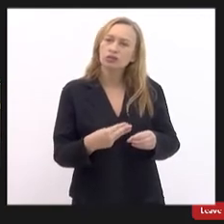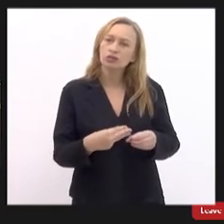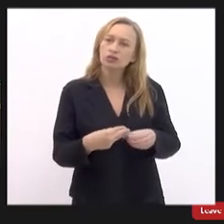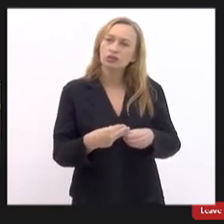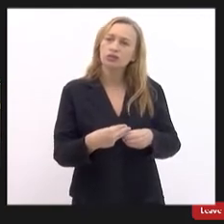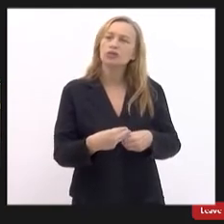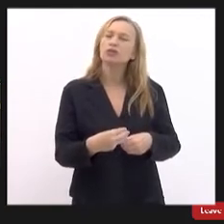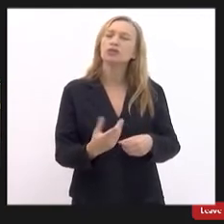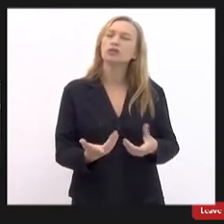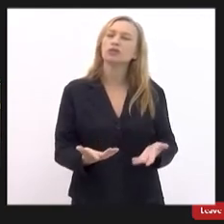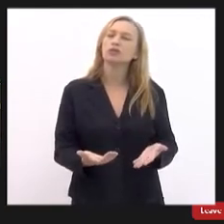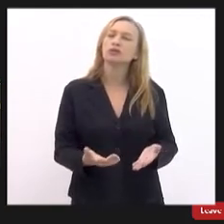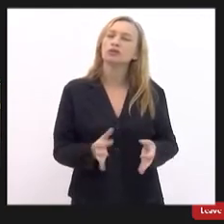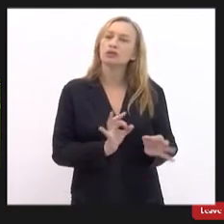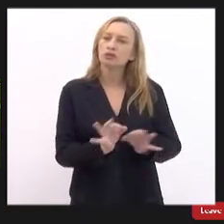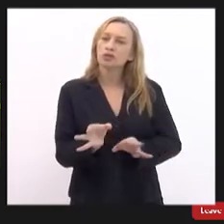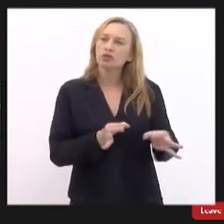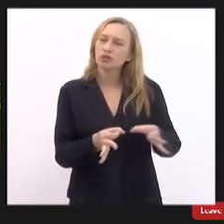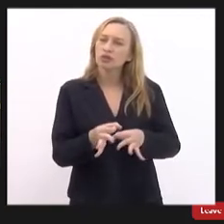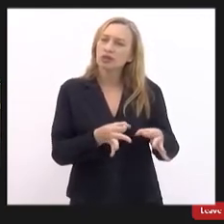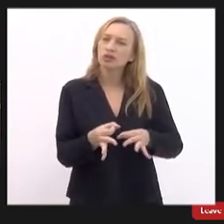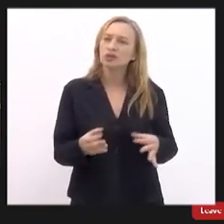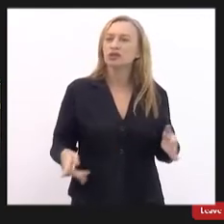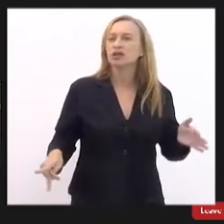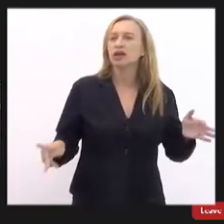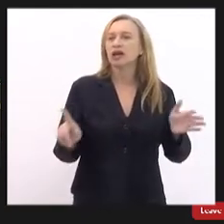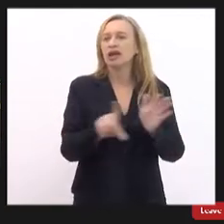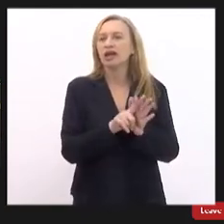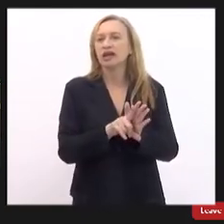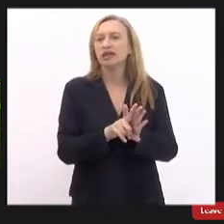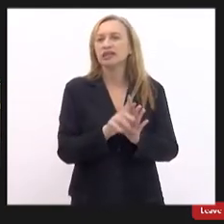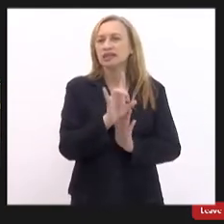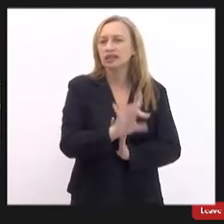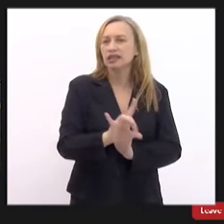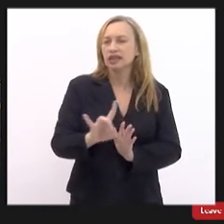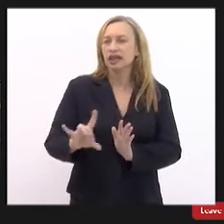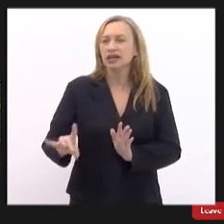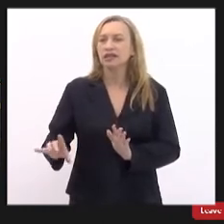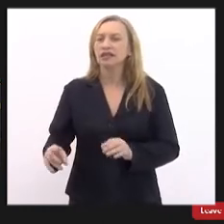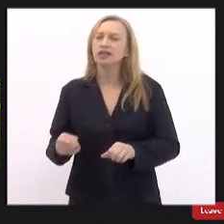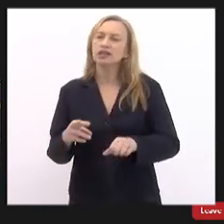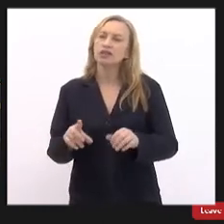fazer um levantamento das leis de cada município,